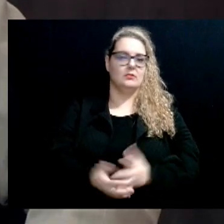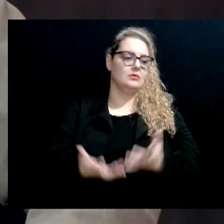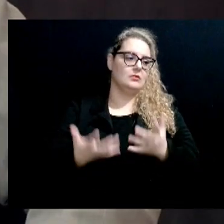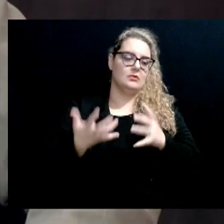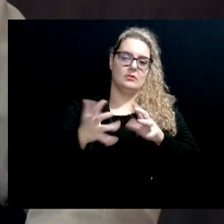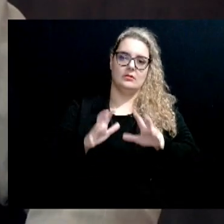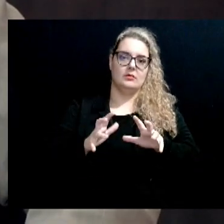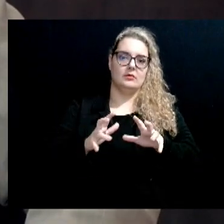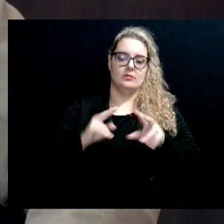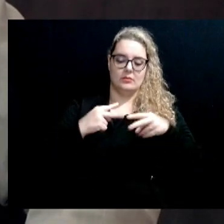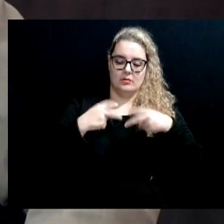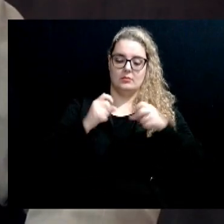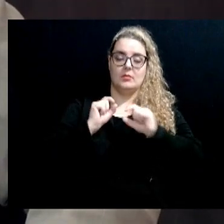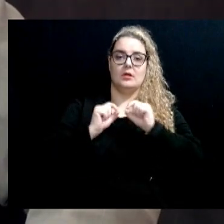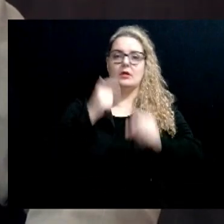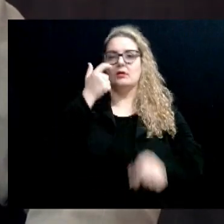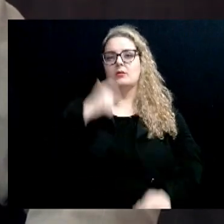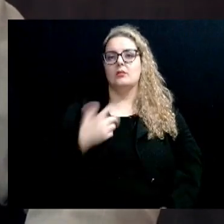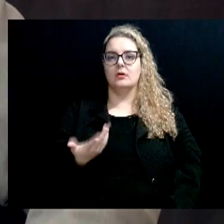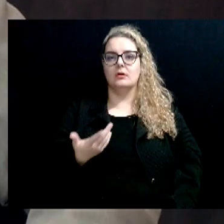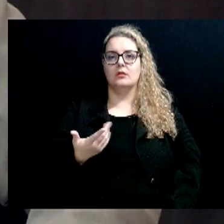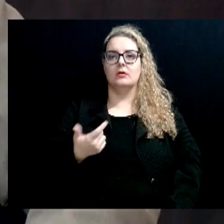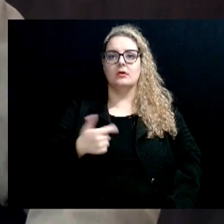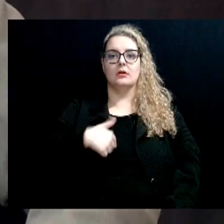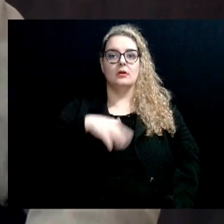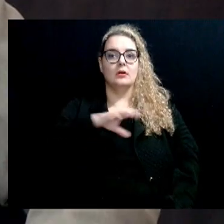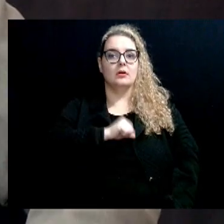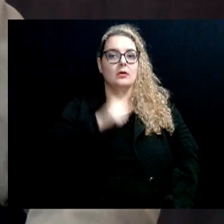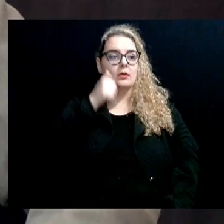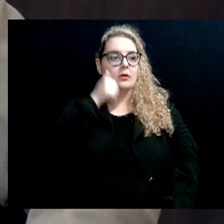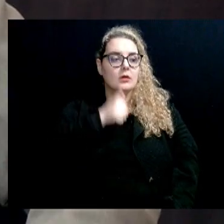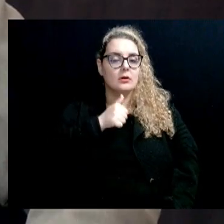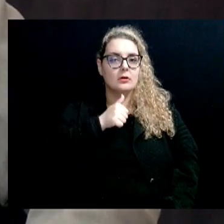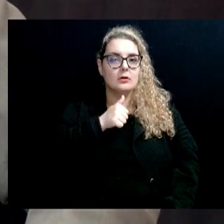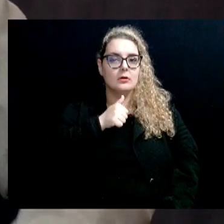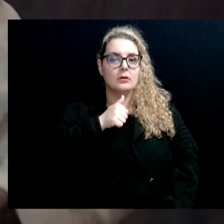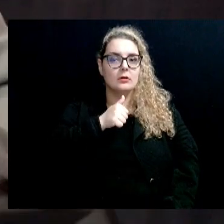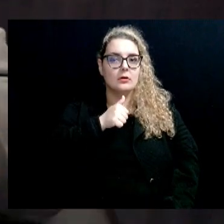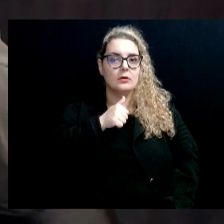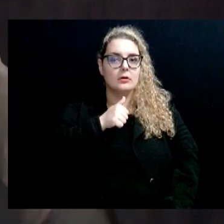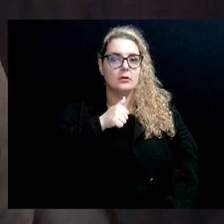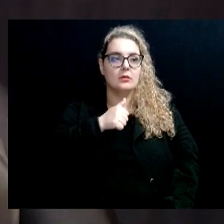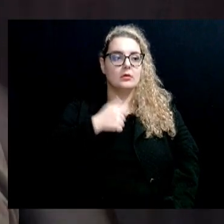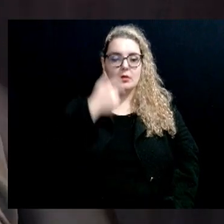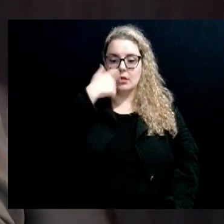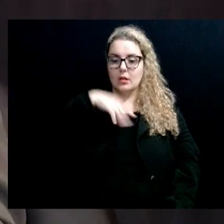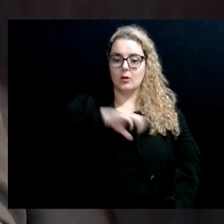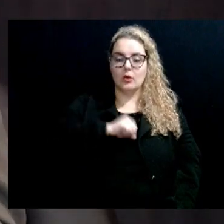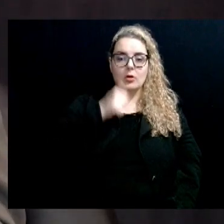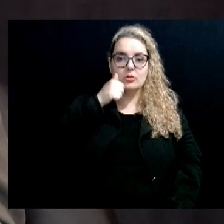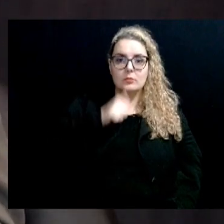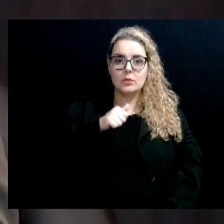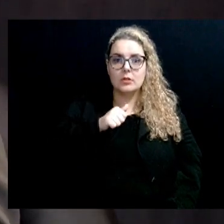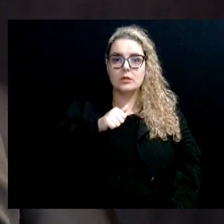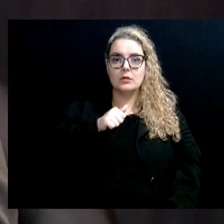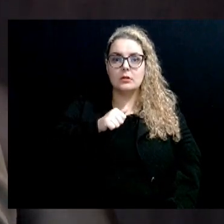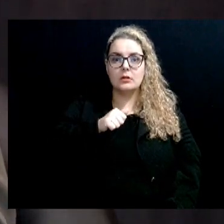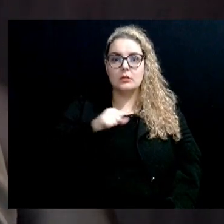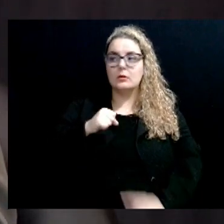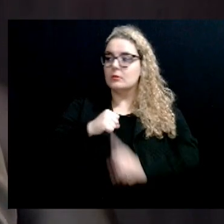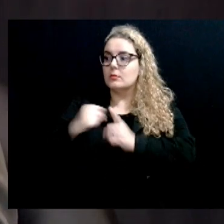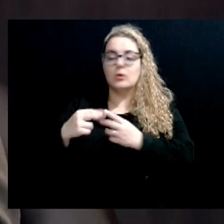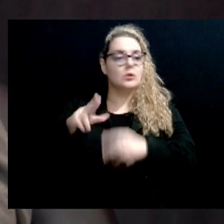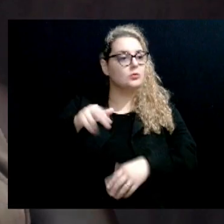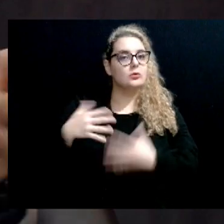era. Eu gosto de mulher. Ela chegou pra mim e falou, eu gosto de mulher. Só que socialmente isso nunca foi aceito, é uma coisa que eu nunca pude olhar pra